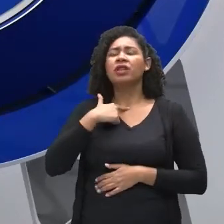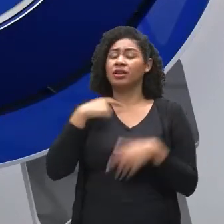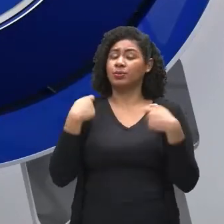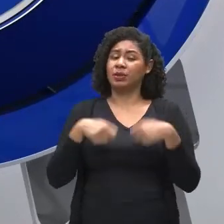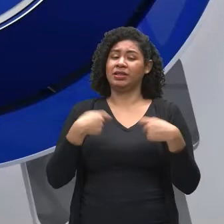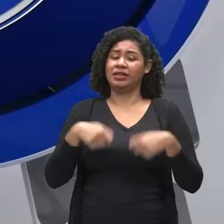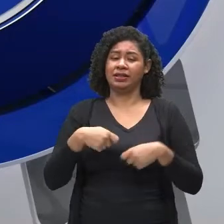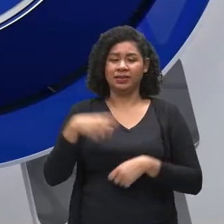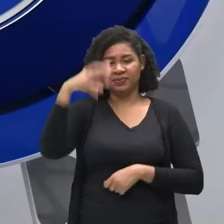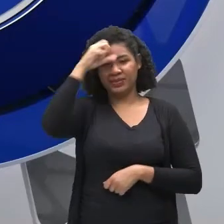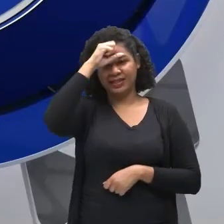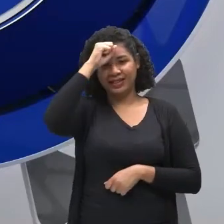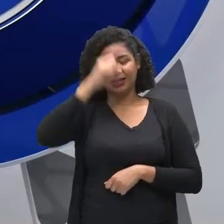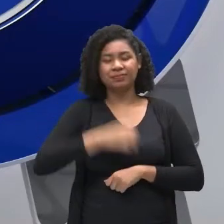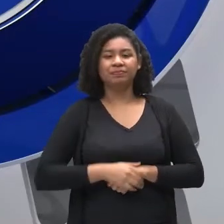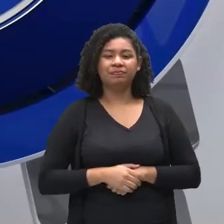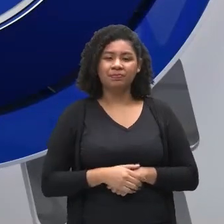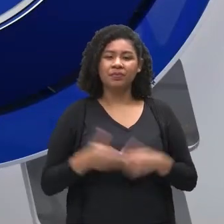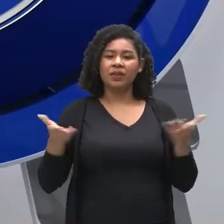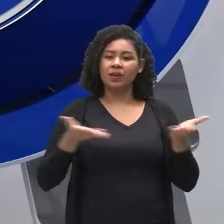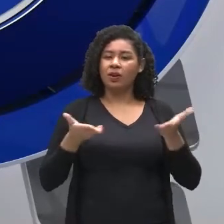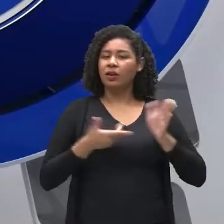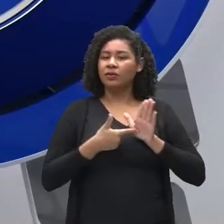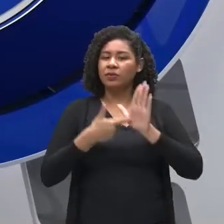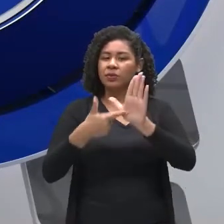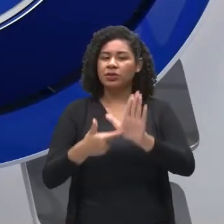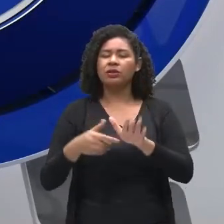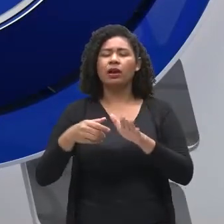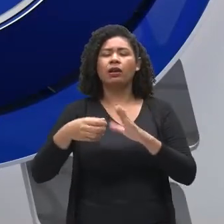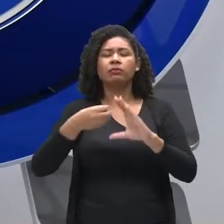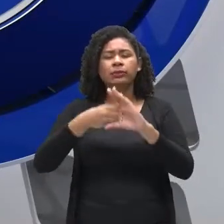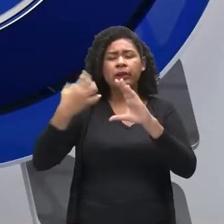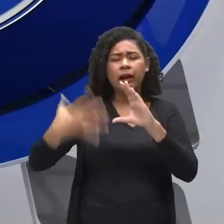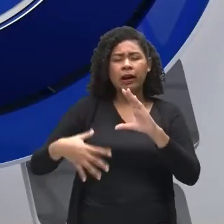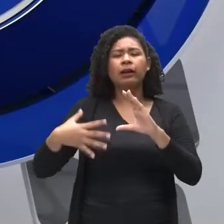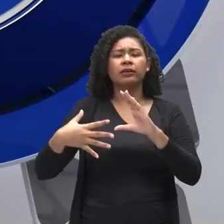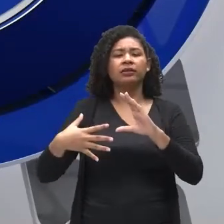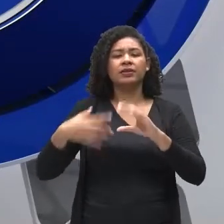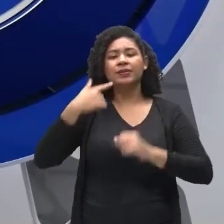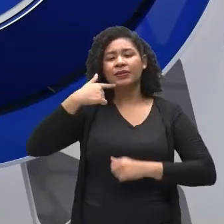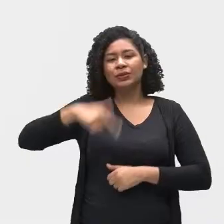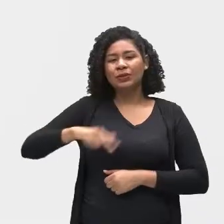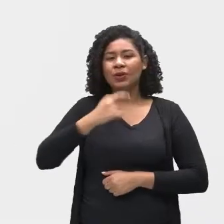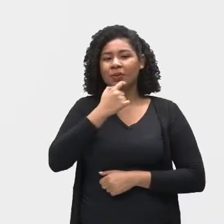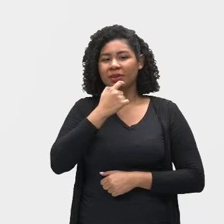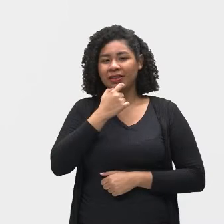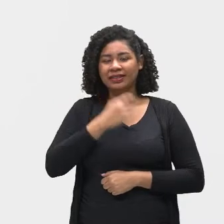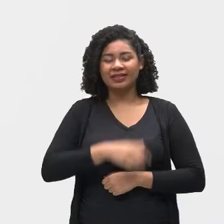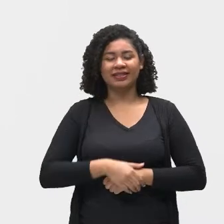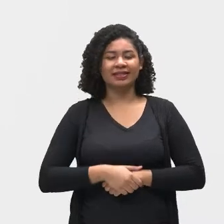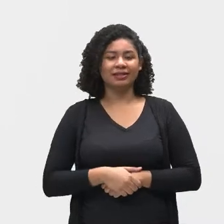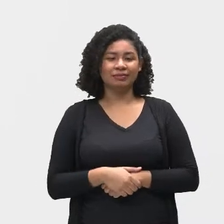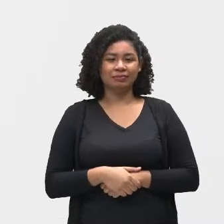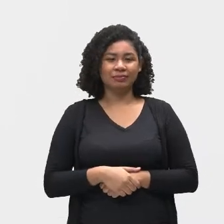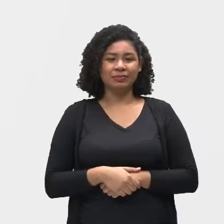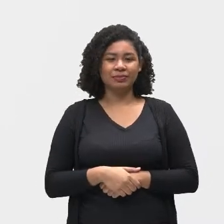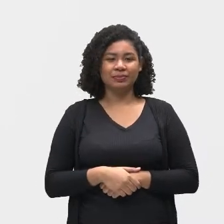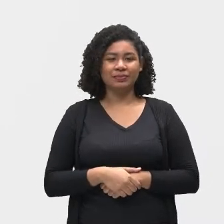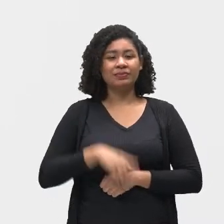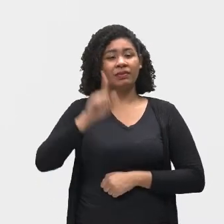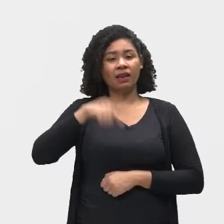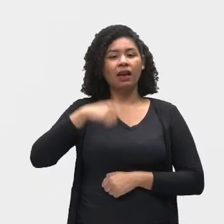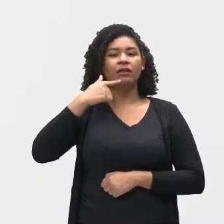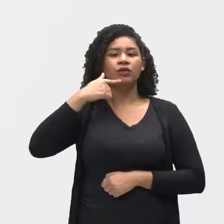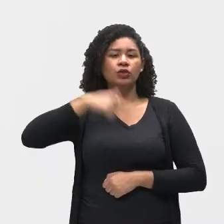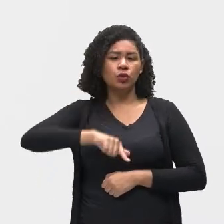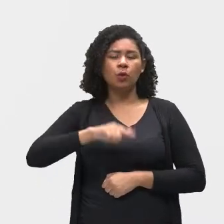ok? Então, vamos ver aqui alguns aspectos da língua inglesa como língua franca. Vamos lá. É a língua